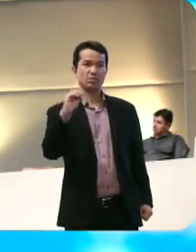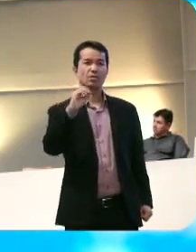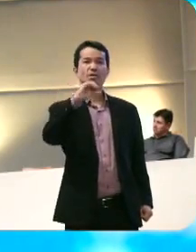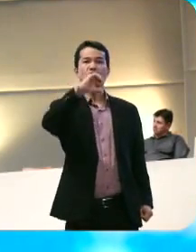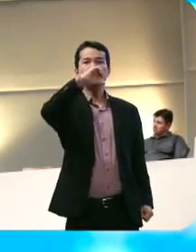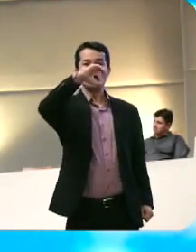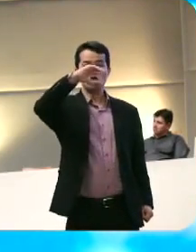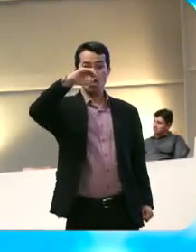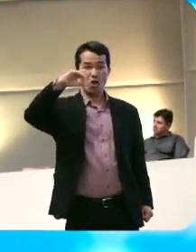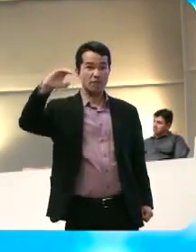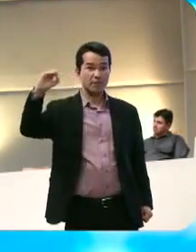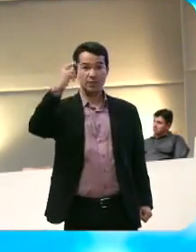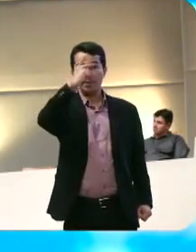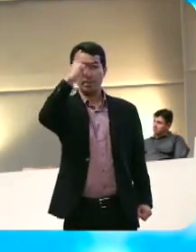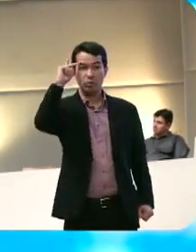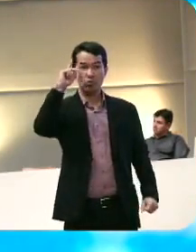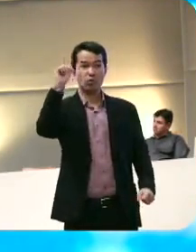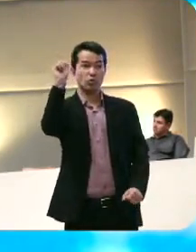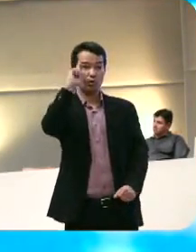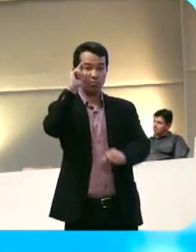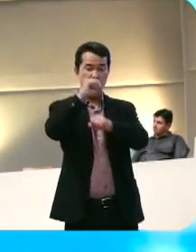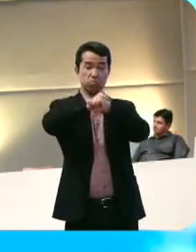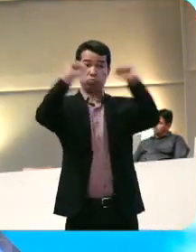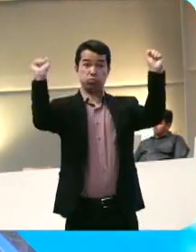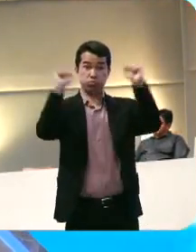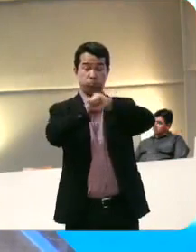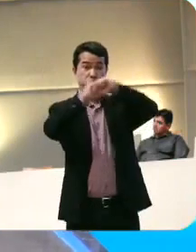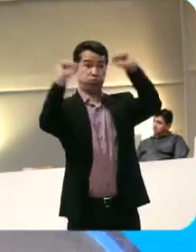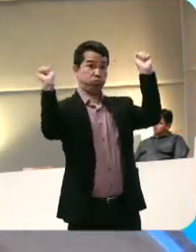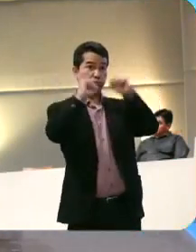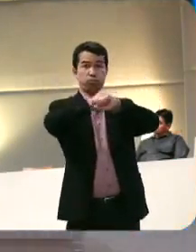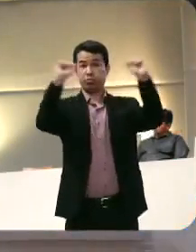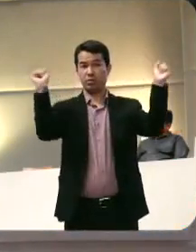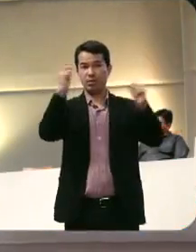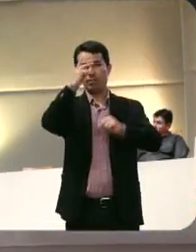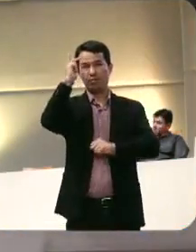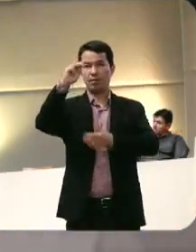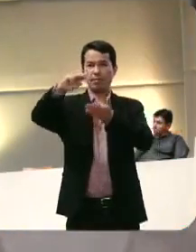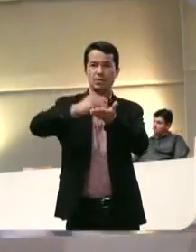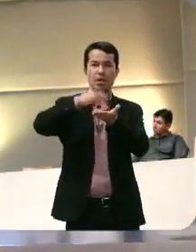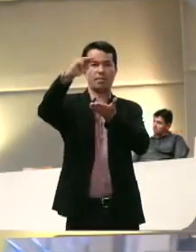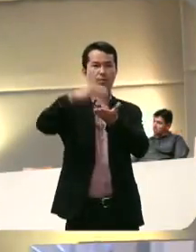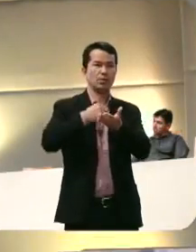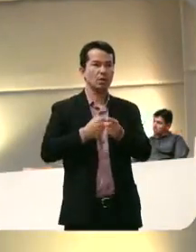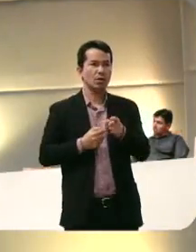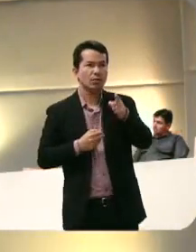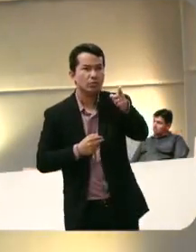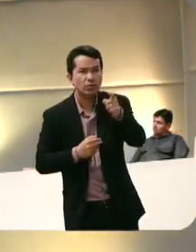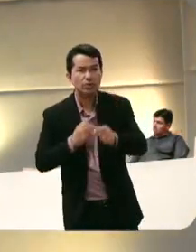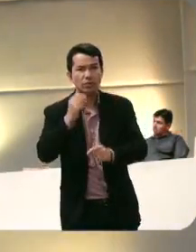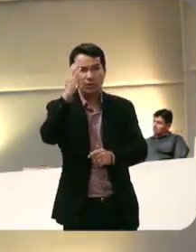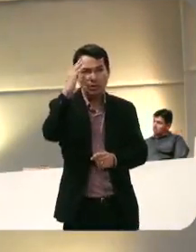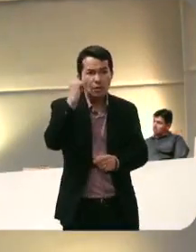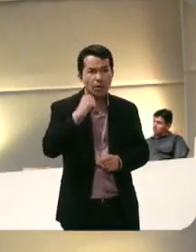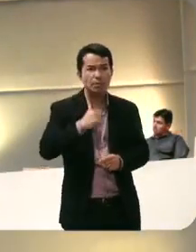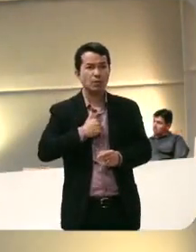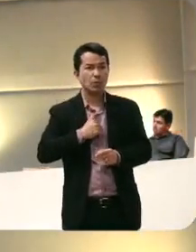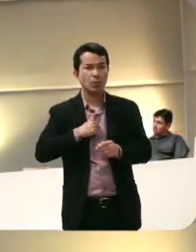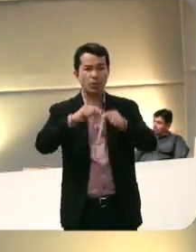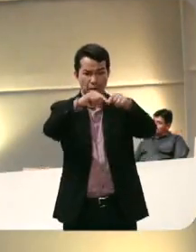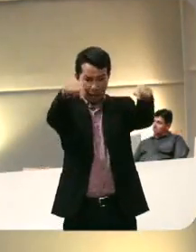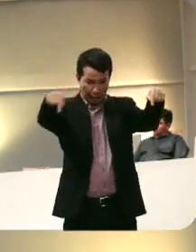900 pessoas, 6 horas da manhã, eu comecei a receber os testemunhos. Gente mandando para mim assim: olha, eu passei na frente da porta do quarto do meu